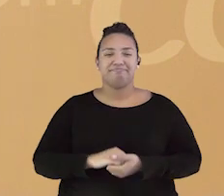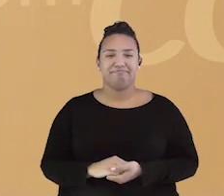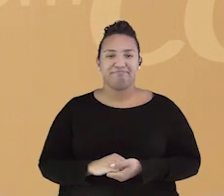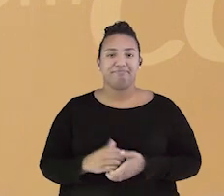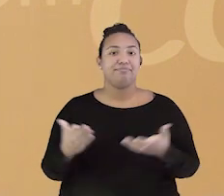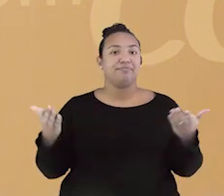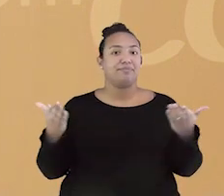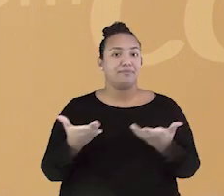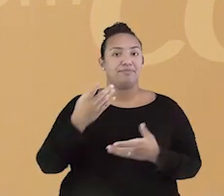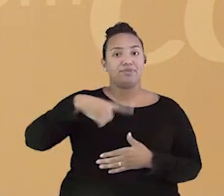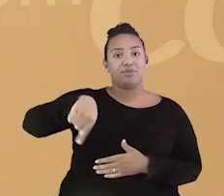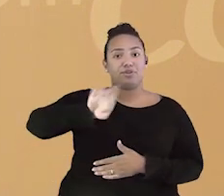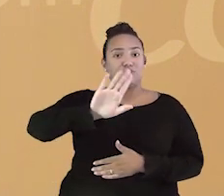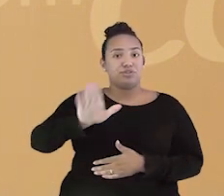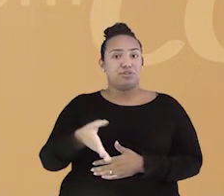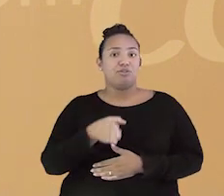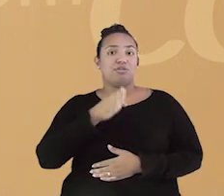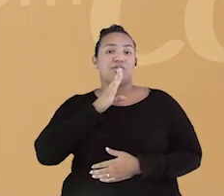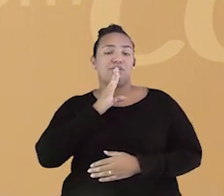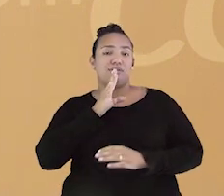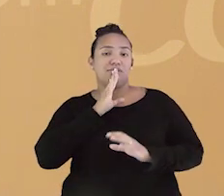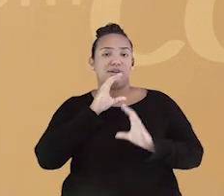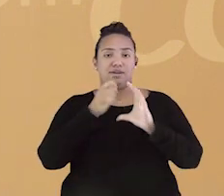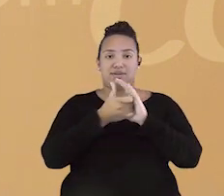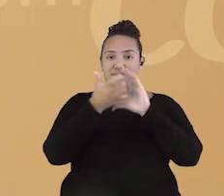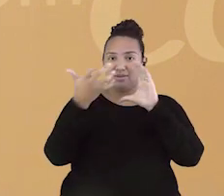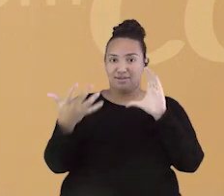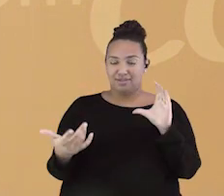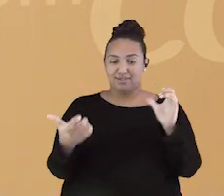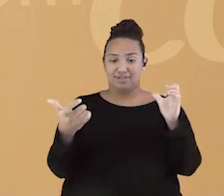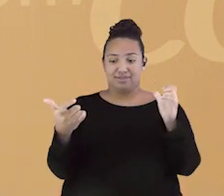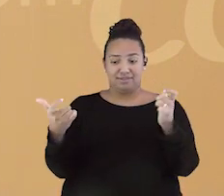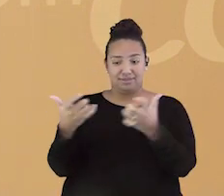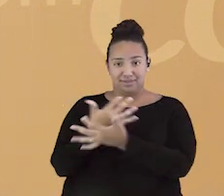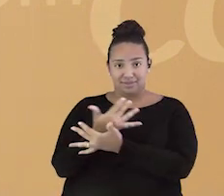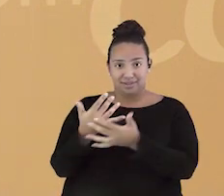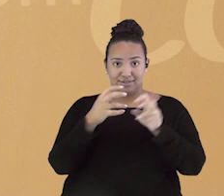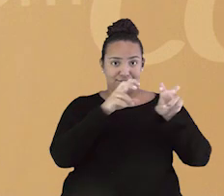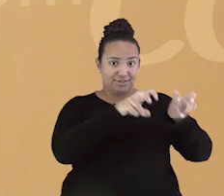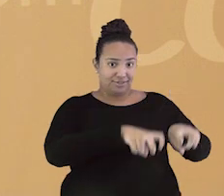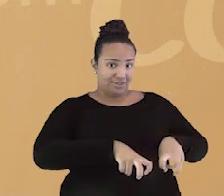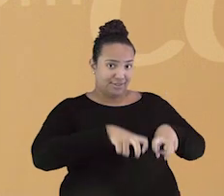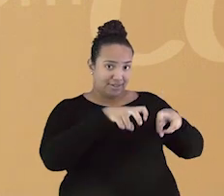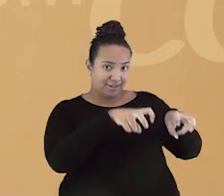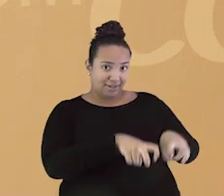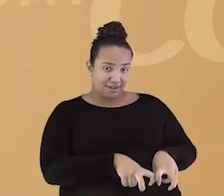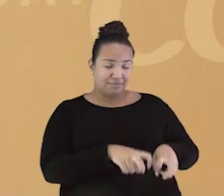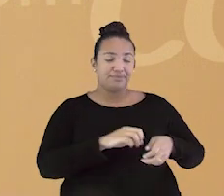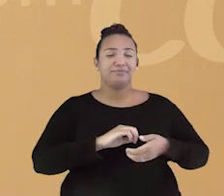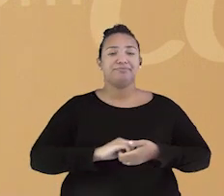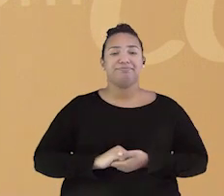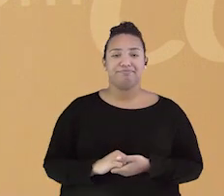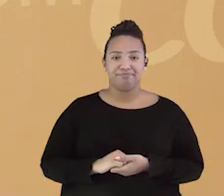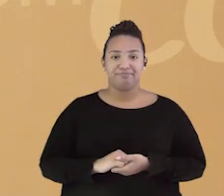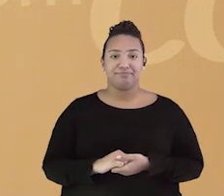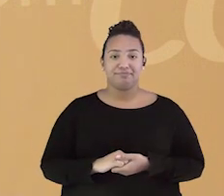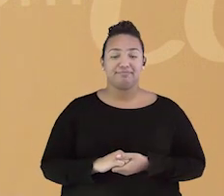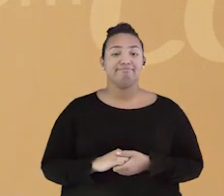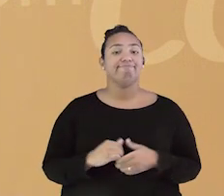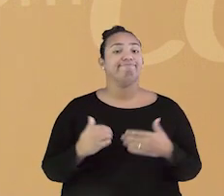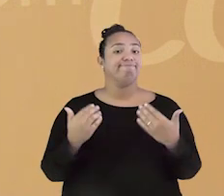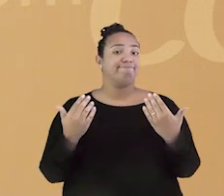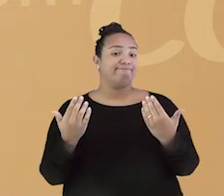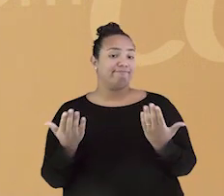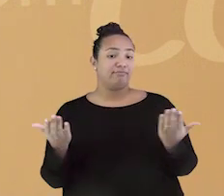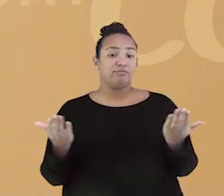as características da cidade e do campo, quer dizer, as características da zona rural e da zona urbana, que